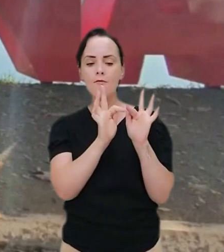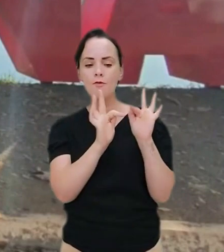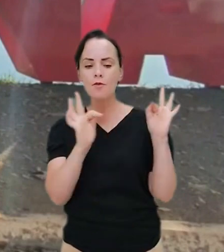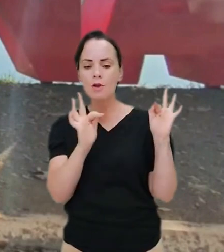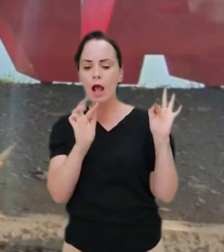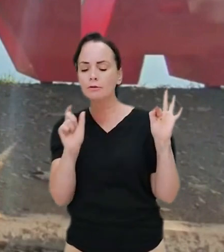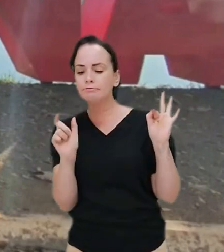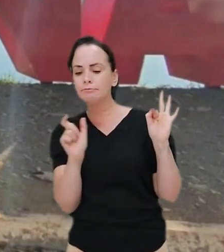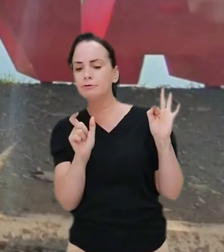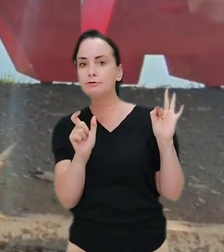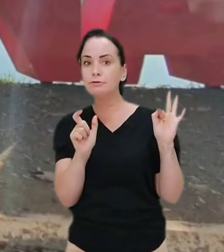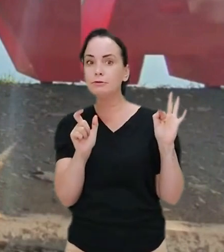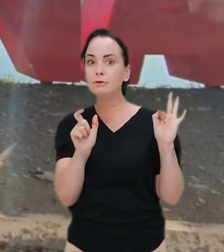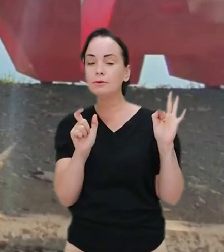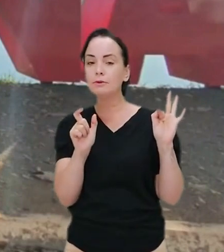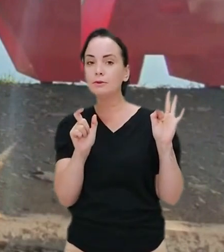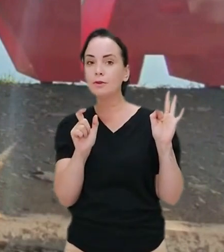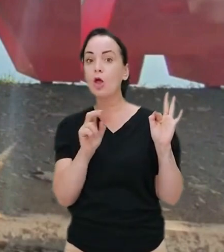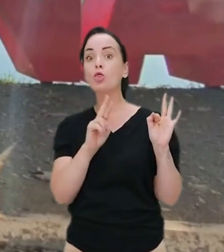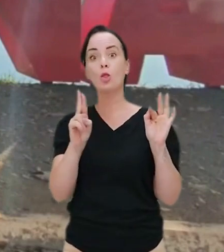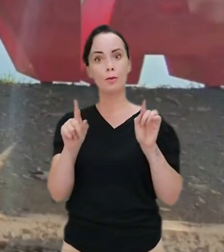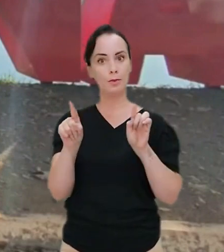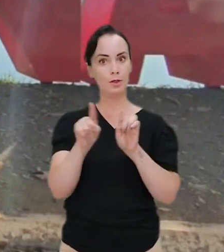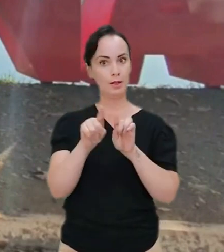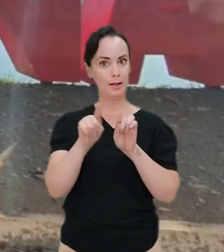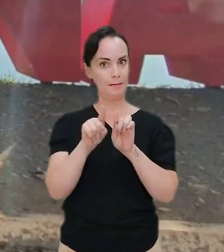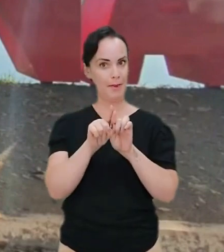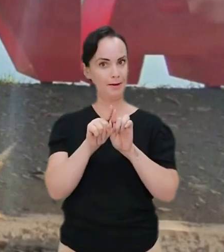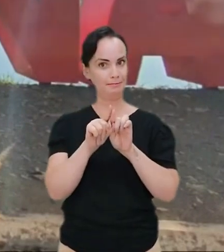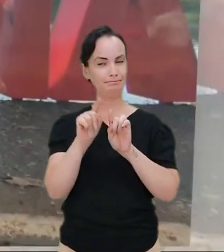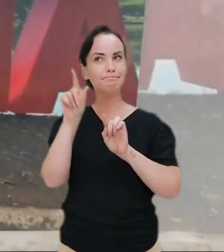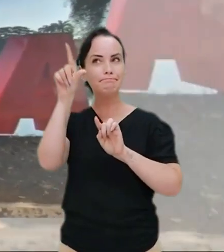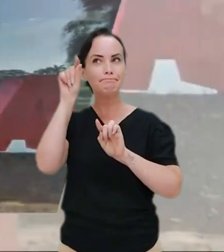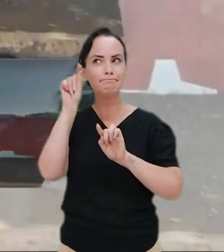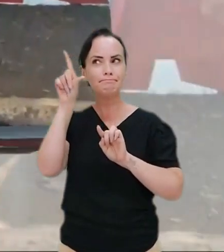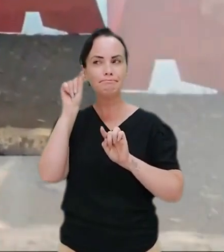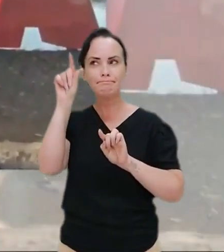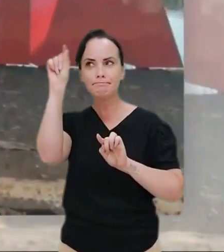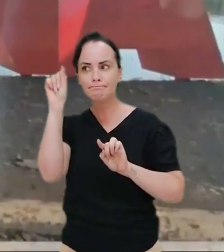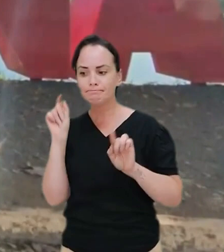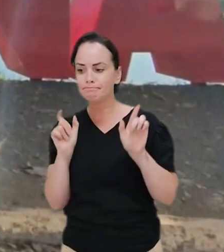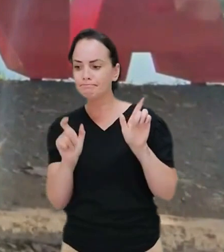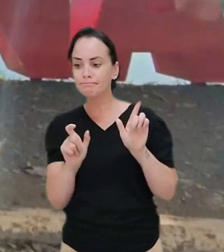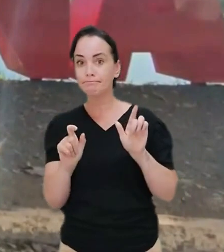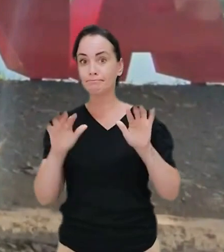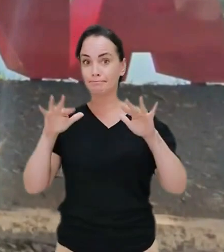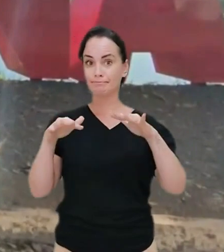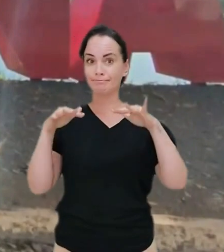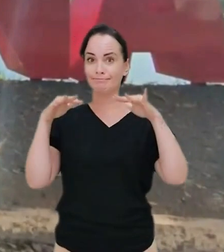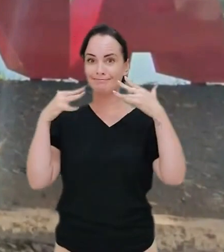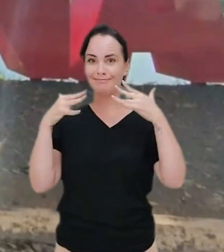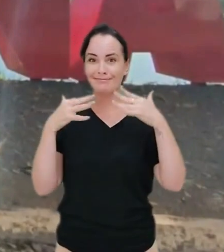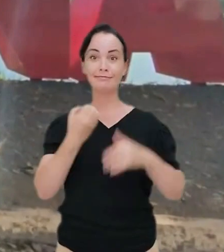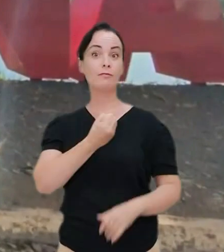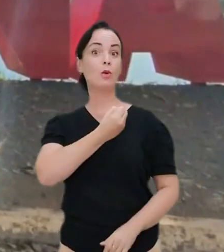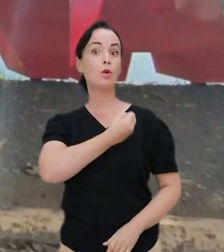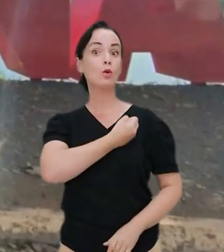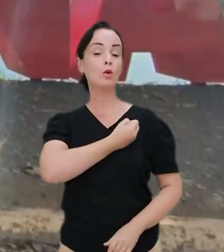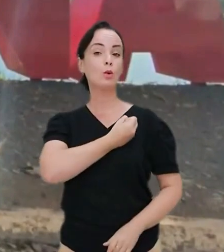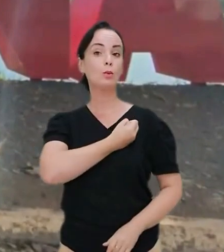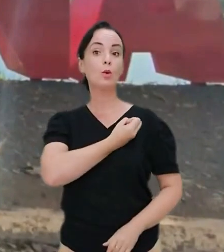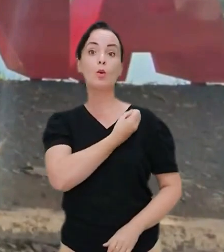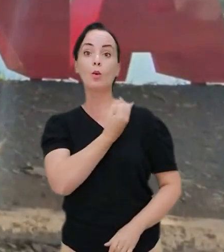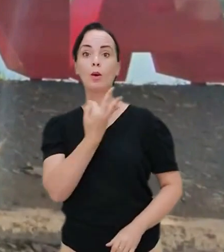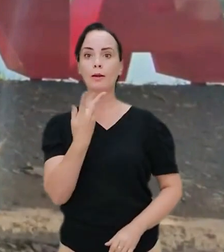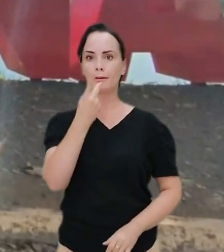essa frase com um dos números que eu também vou colocar aqui, ok? Pay attention! É o número de